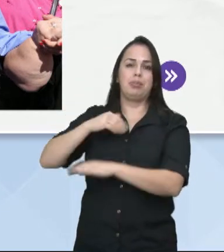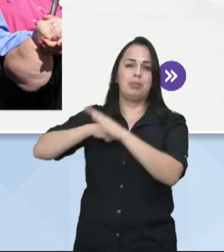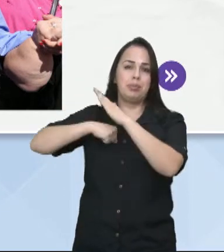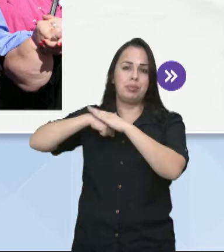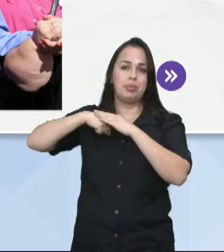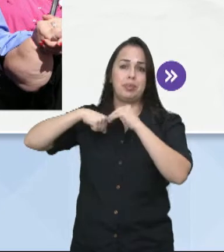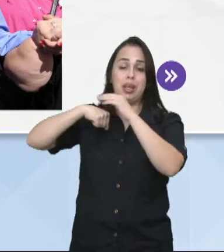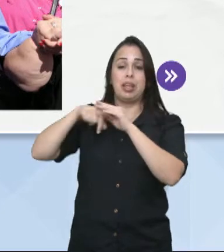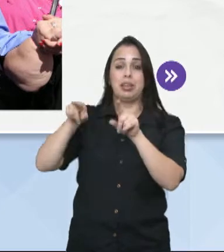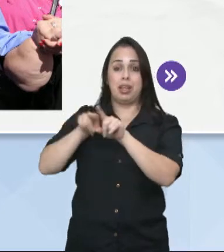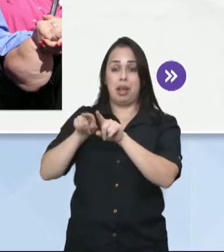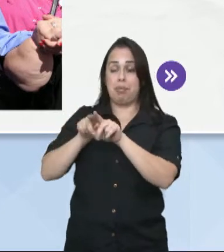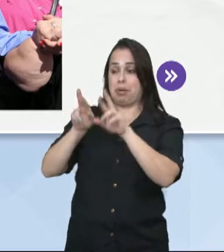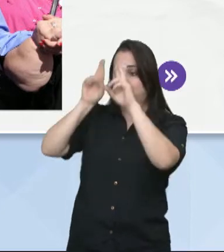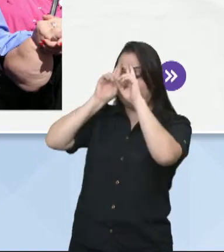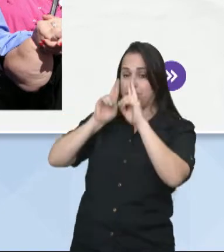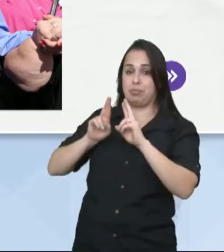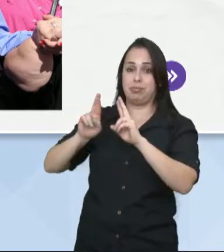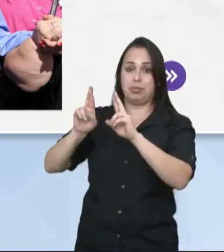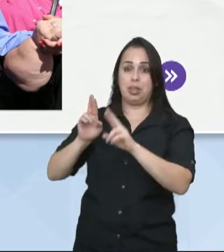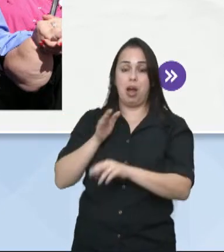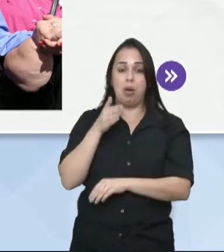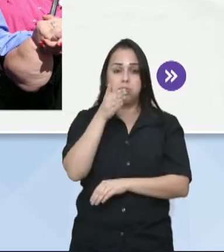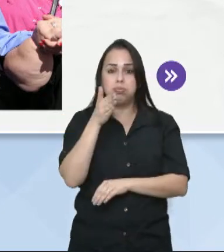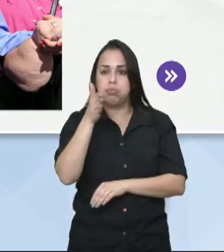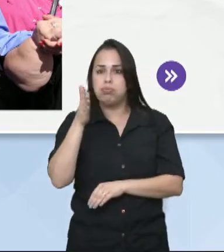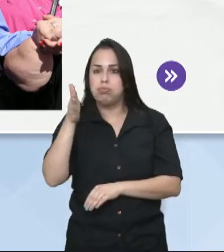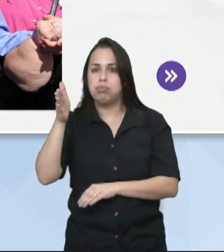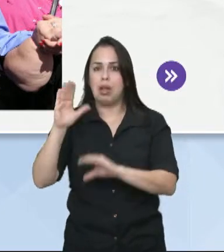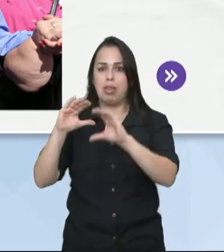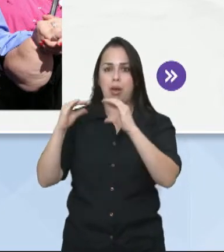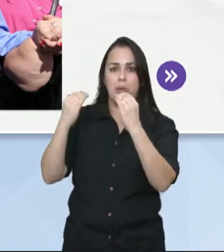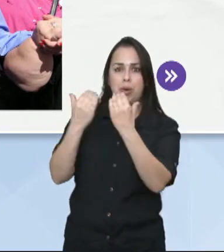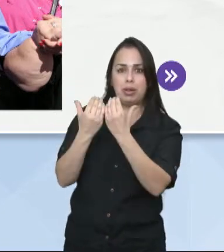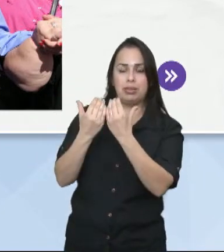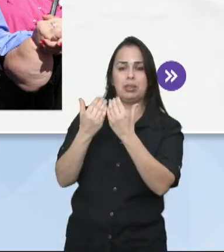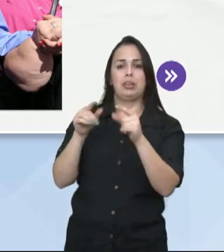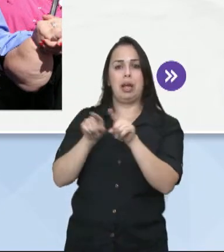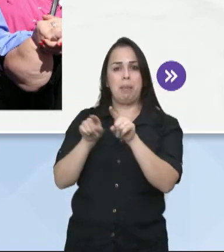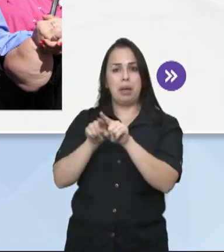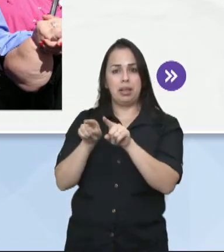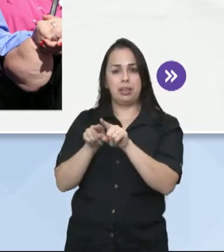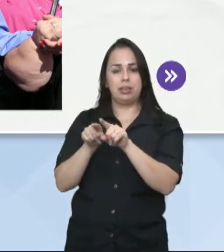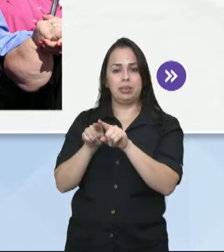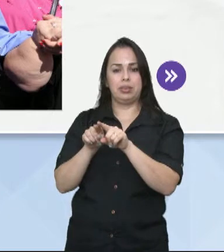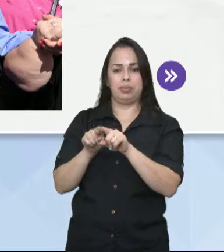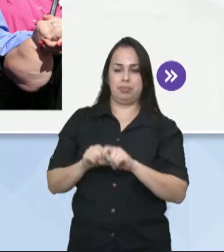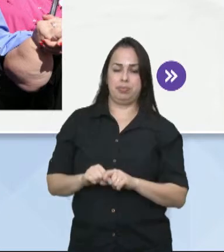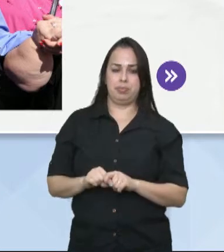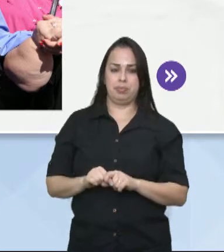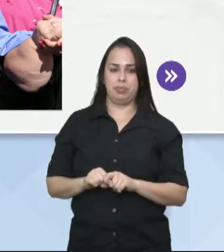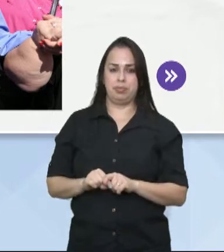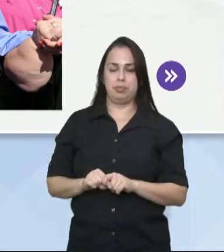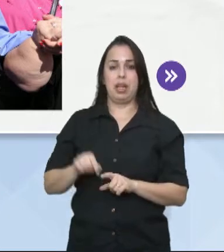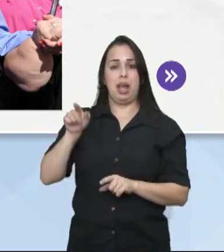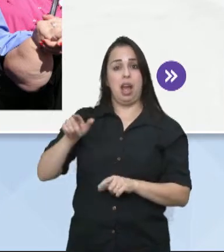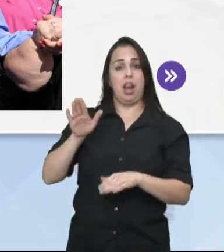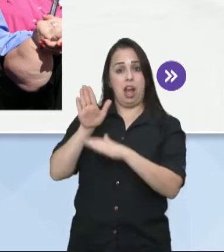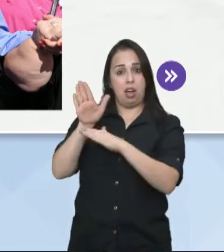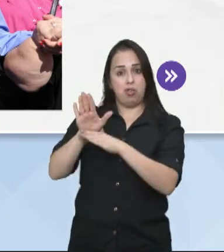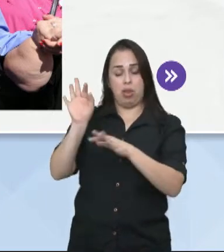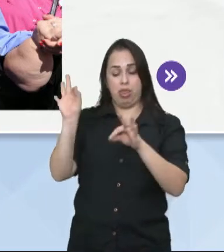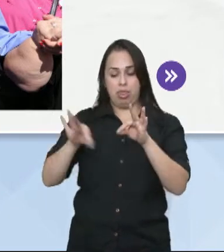e respeitada nas comunidades de ações criadas como oficinas de costura,